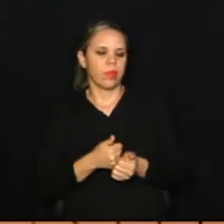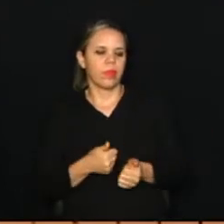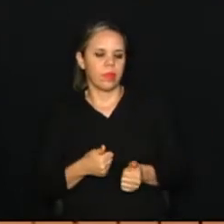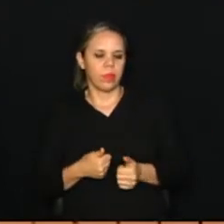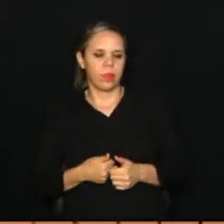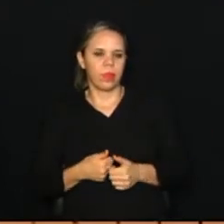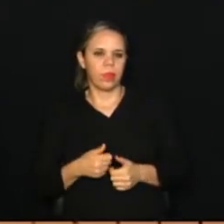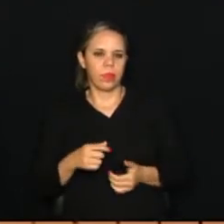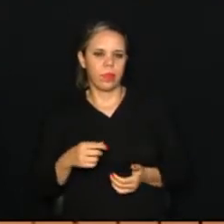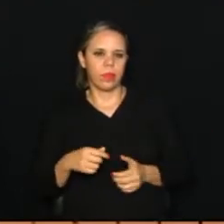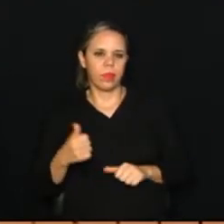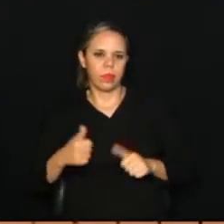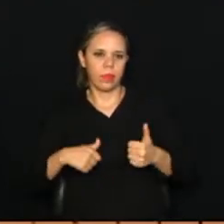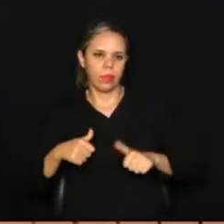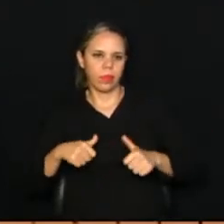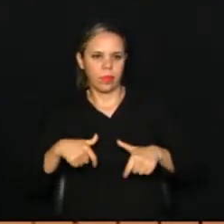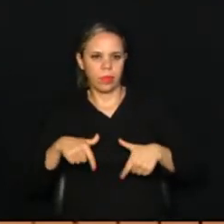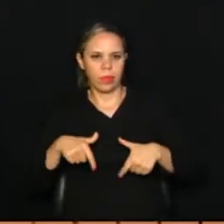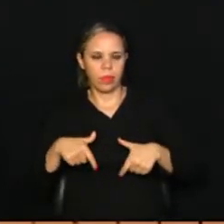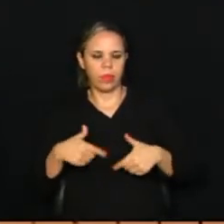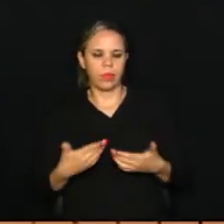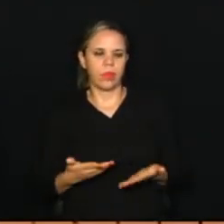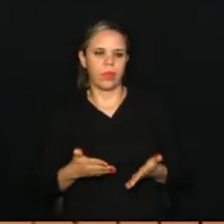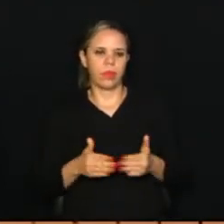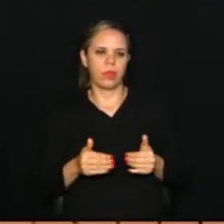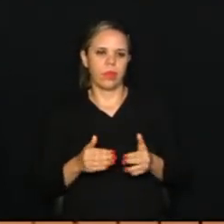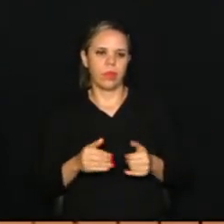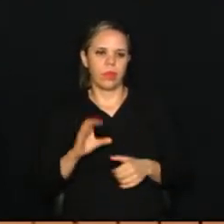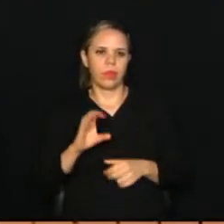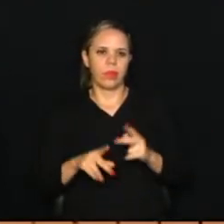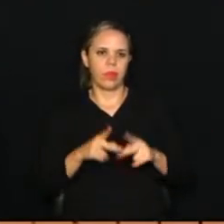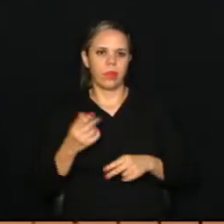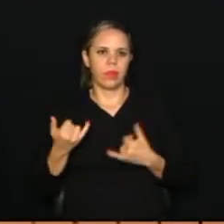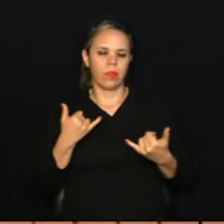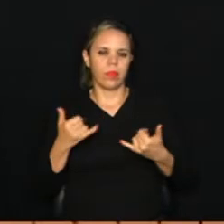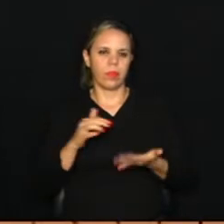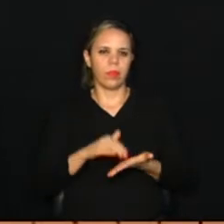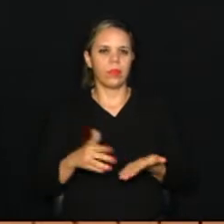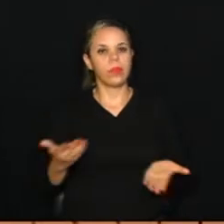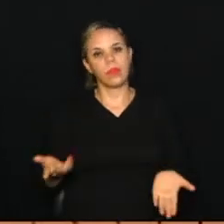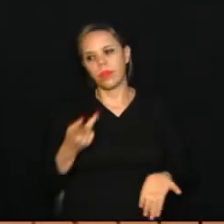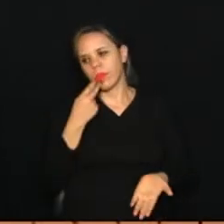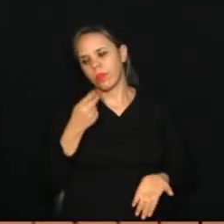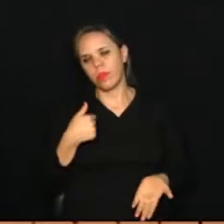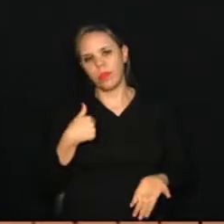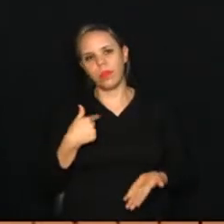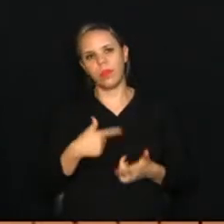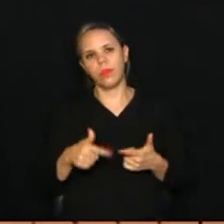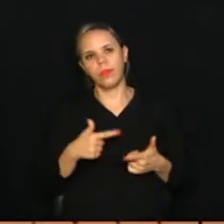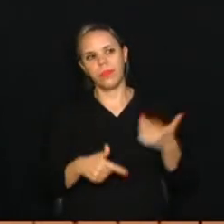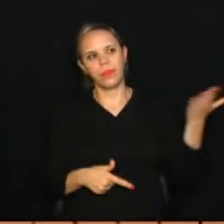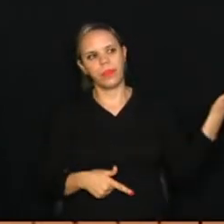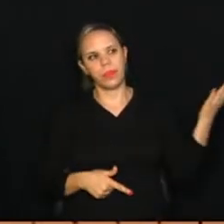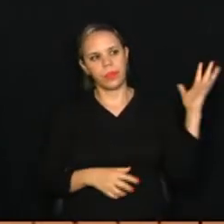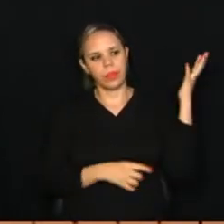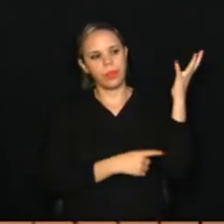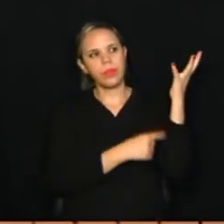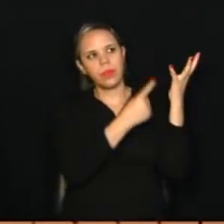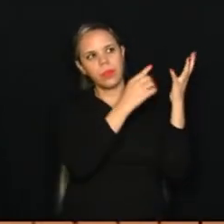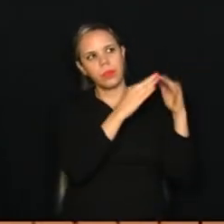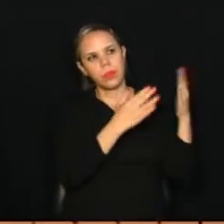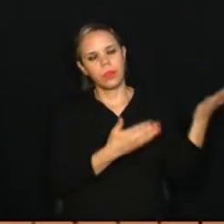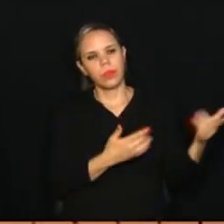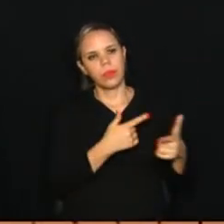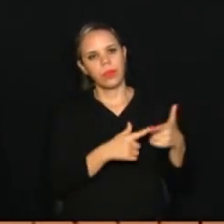desse protocolo, né? Porque o cidadão, ele liga para o nosso gabinete e fala assim, eu estou com problema lá da árvore na minha casa, tal, não sei o quê,